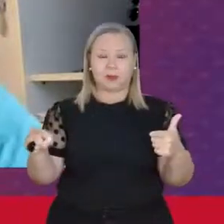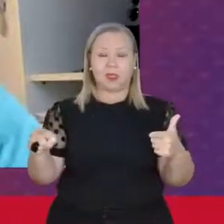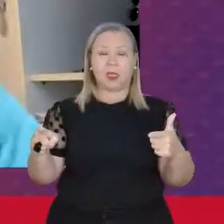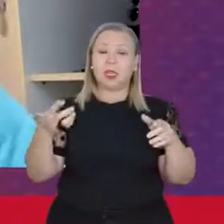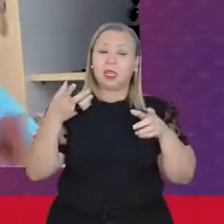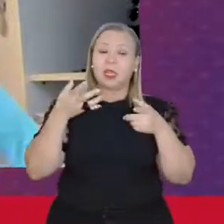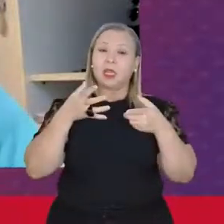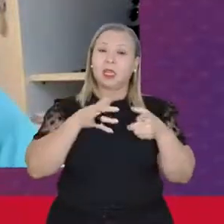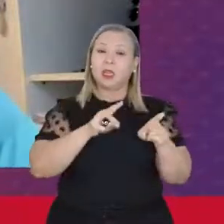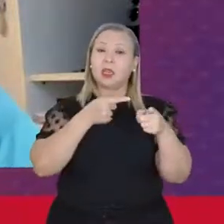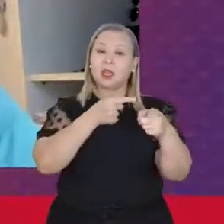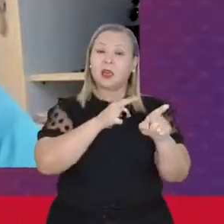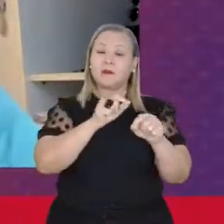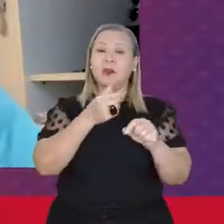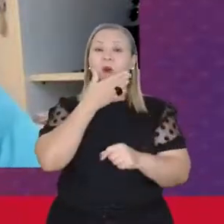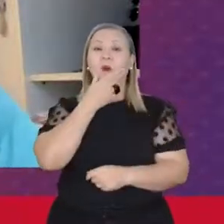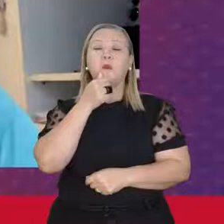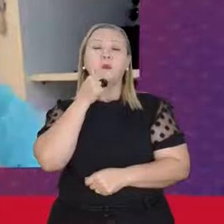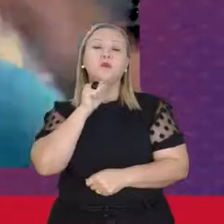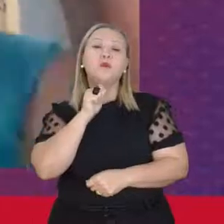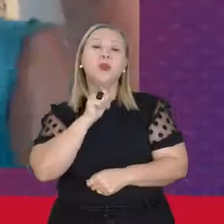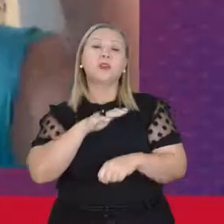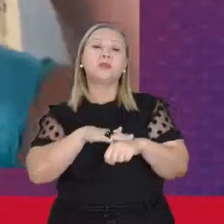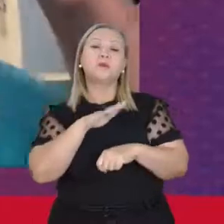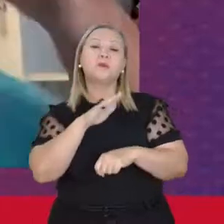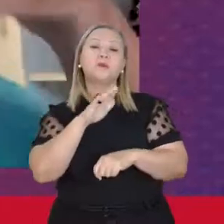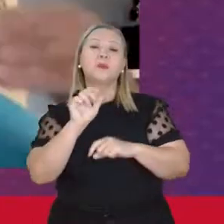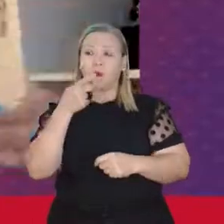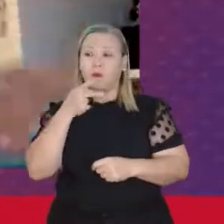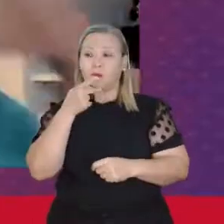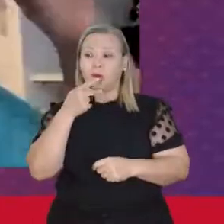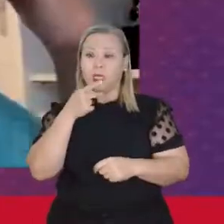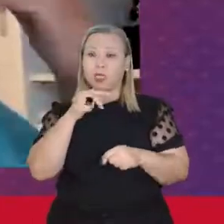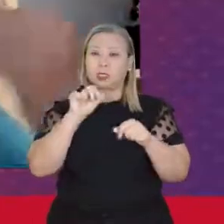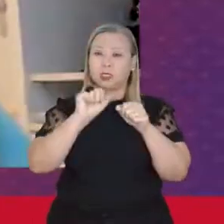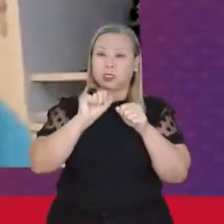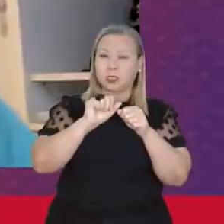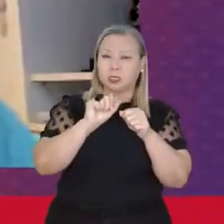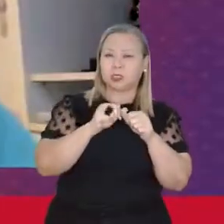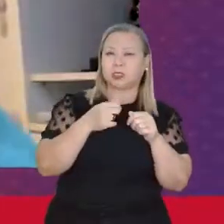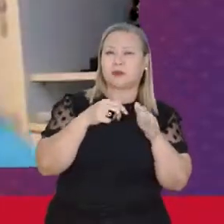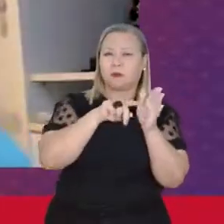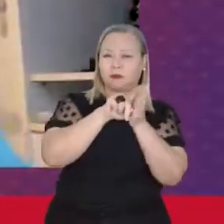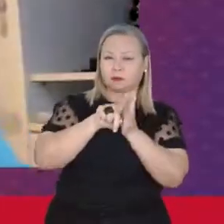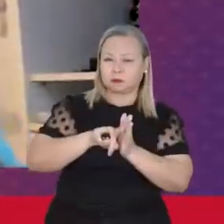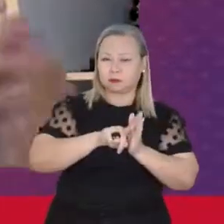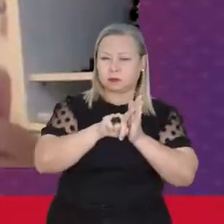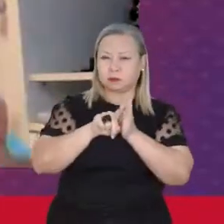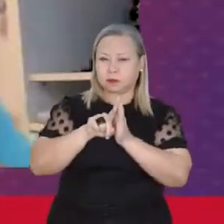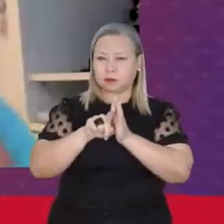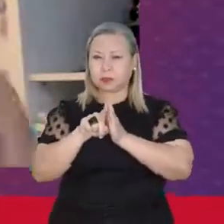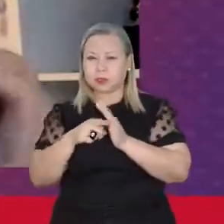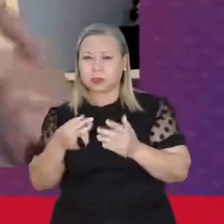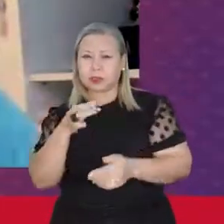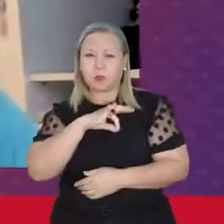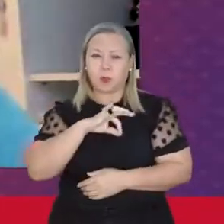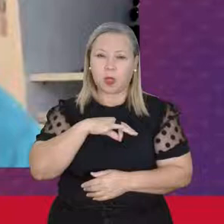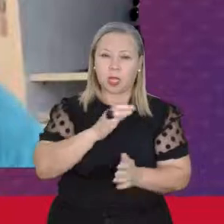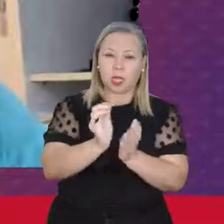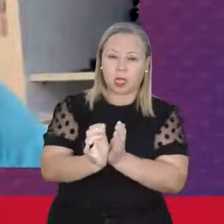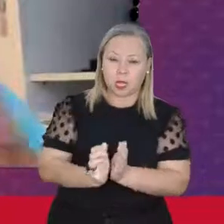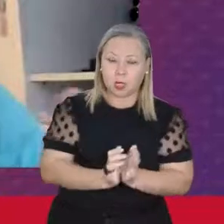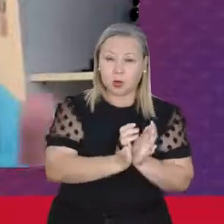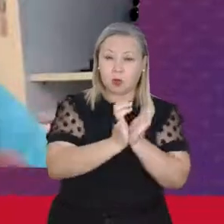afetam homens e mulheres, mas, como eu disse, quando você faz a segmentação, né, por renda, classe,